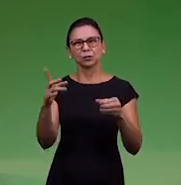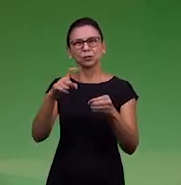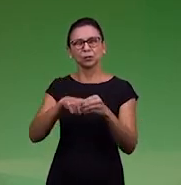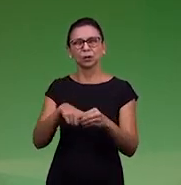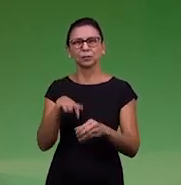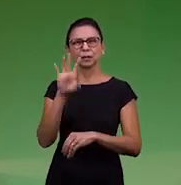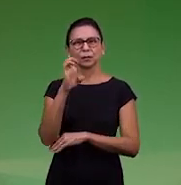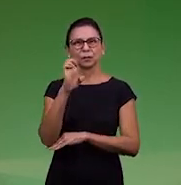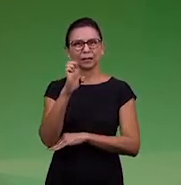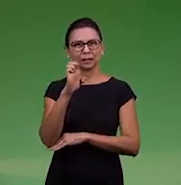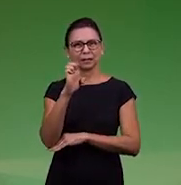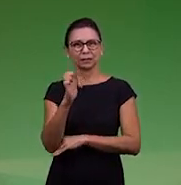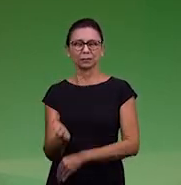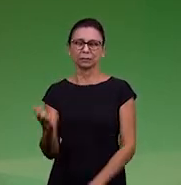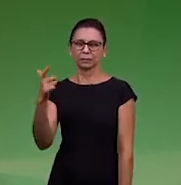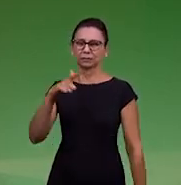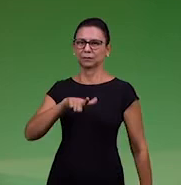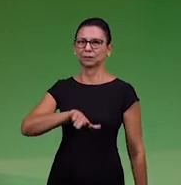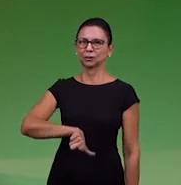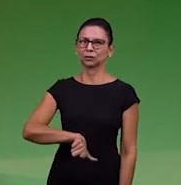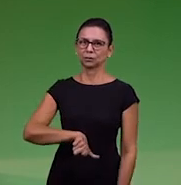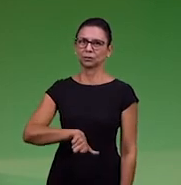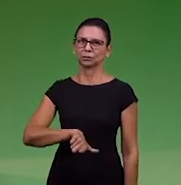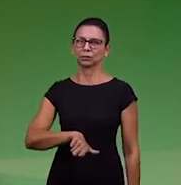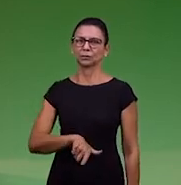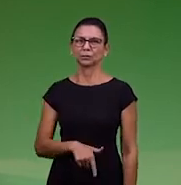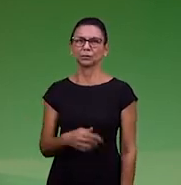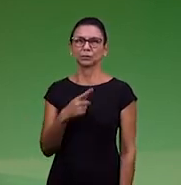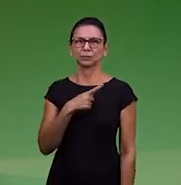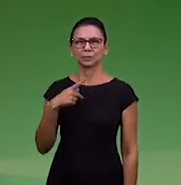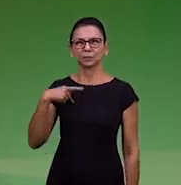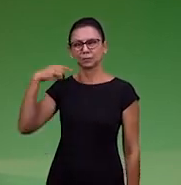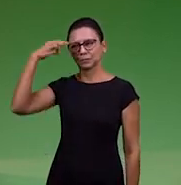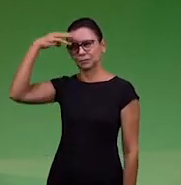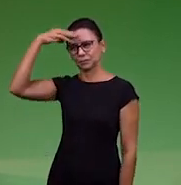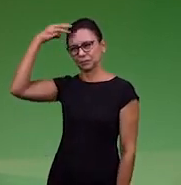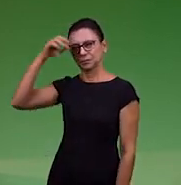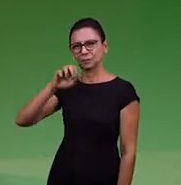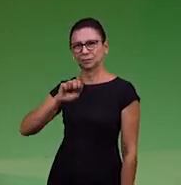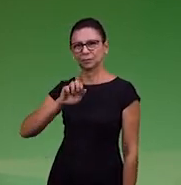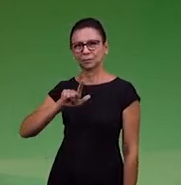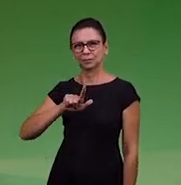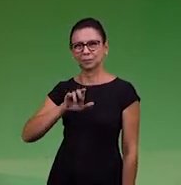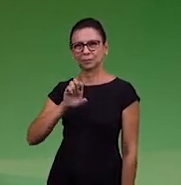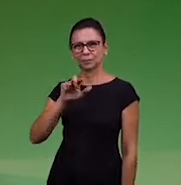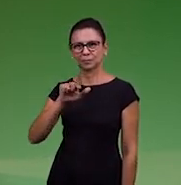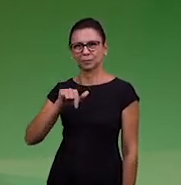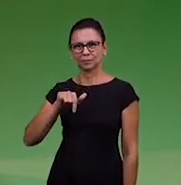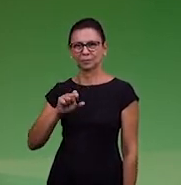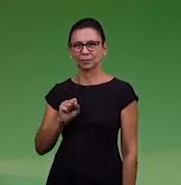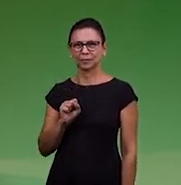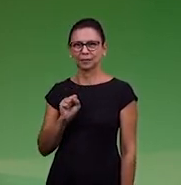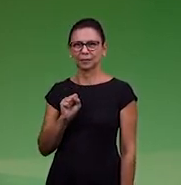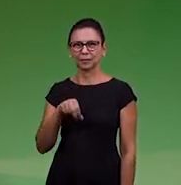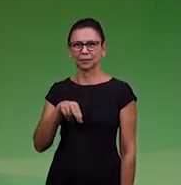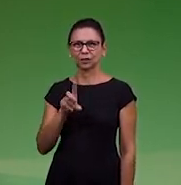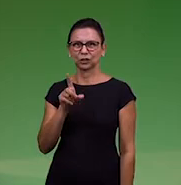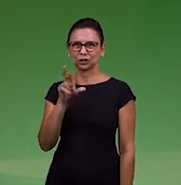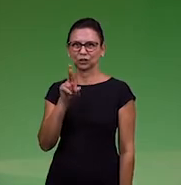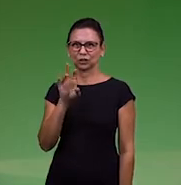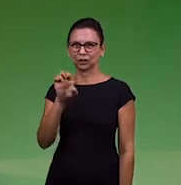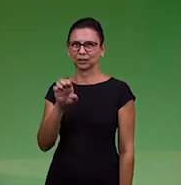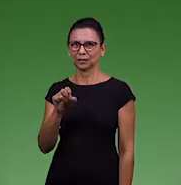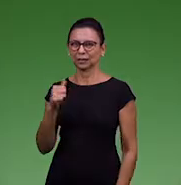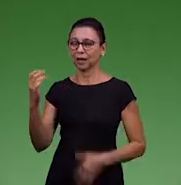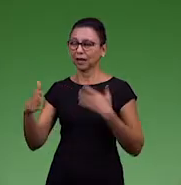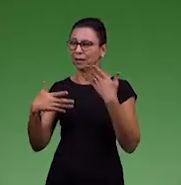para tratar deste assunto, mais uma vez, estamos aqui com o pastor Alexandre Brasil. A paz do Senhor, meu companheiro. Uma alegria tê-lo conosco mais uma